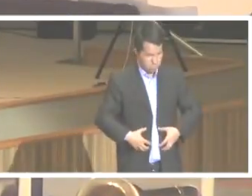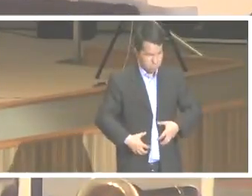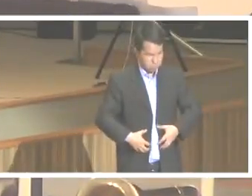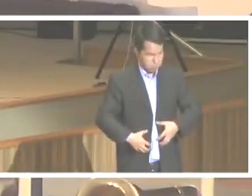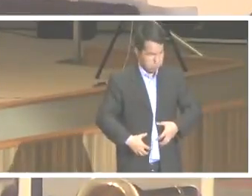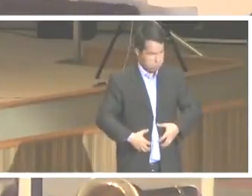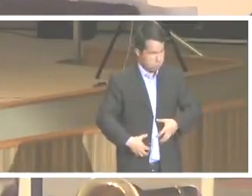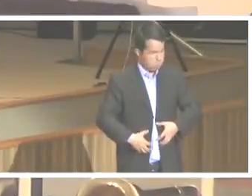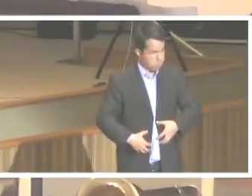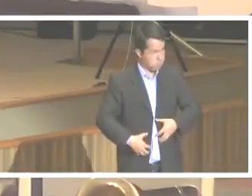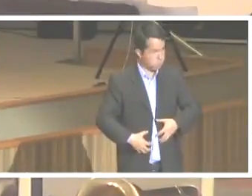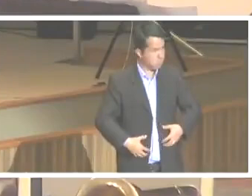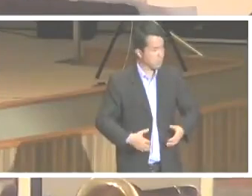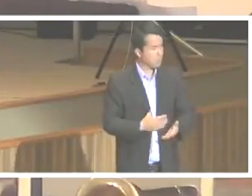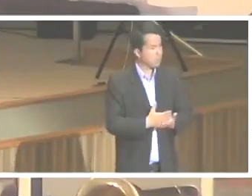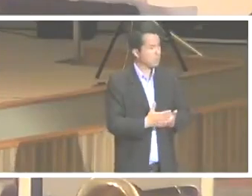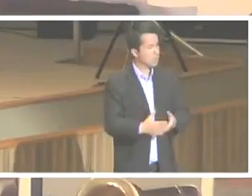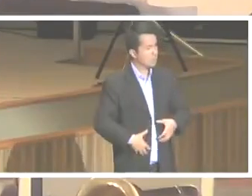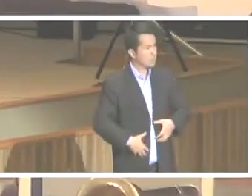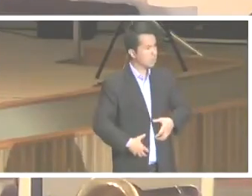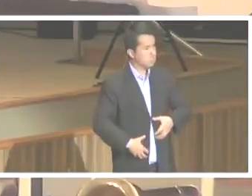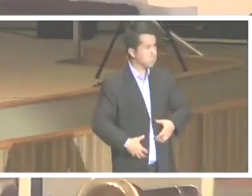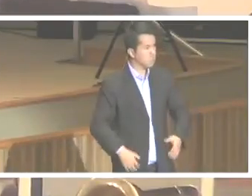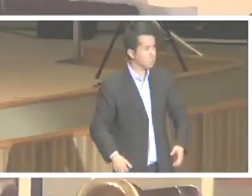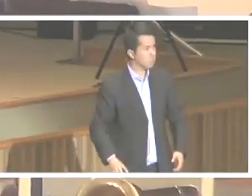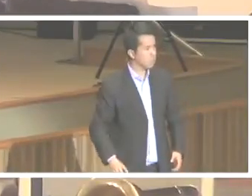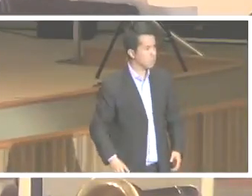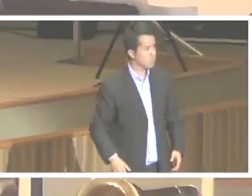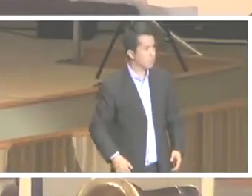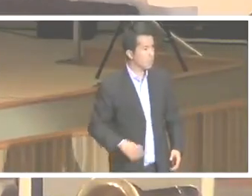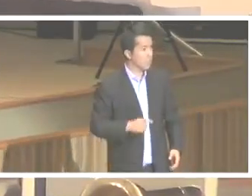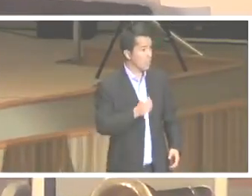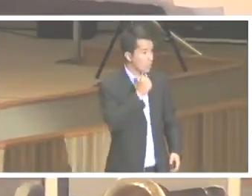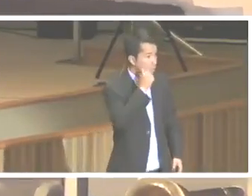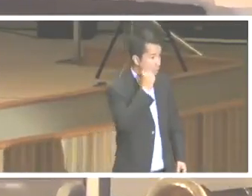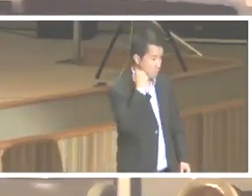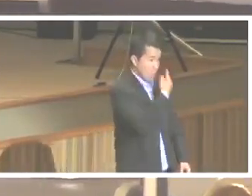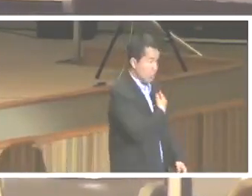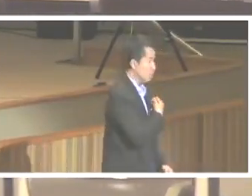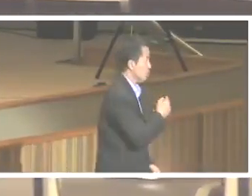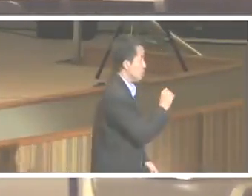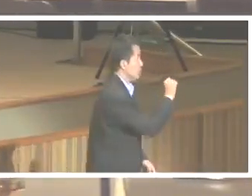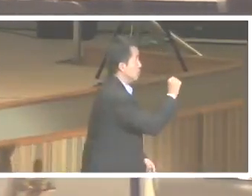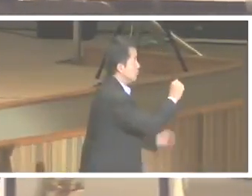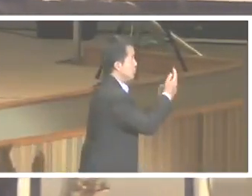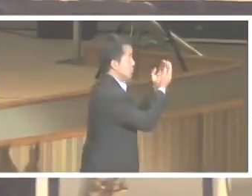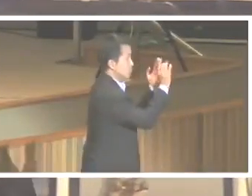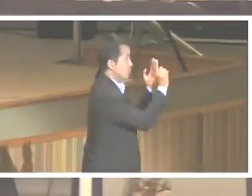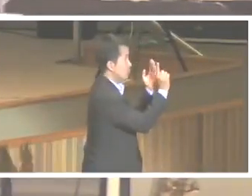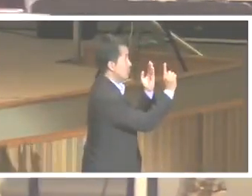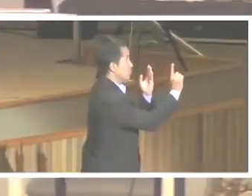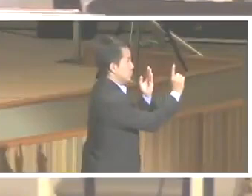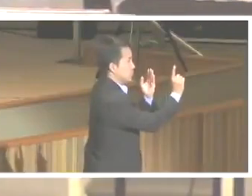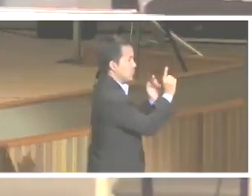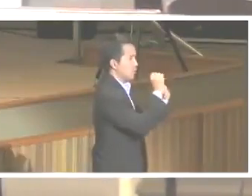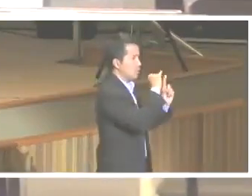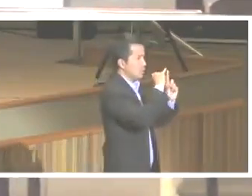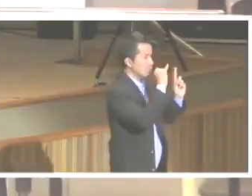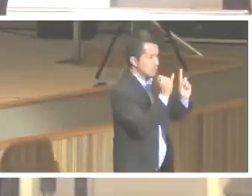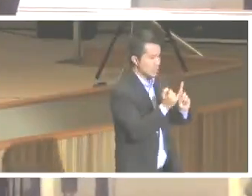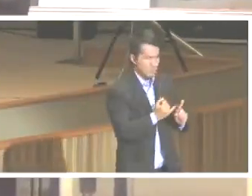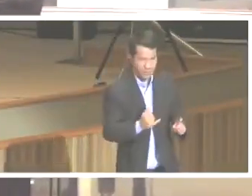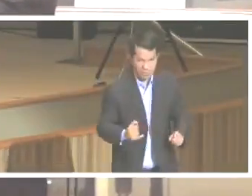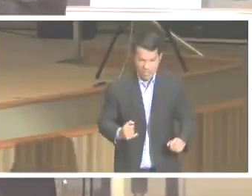olha eu estou grávida mas é do espírito santo quando ela entra na casa de isabel bíblia diz que isabel